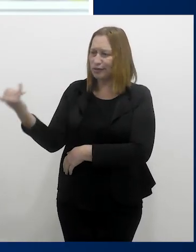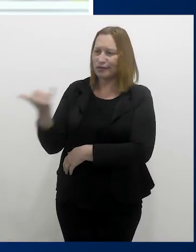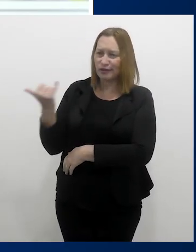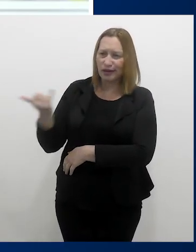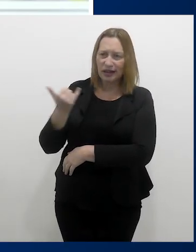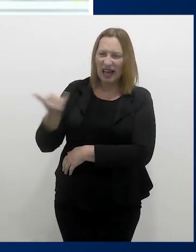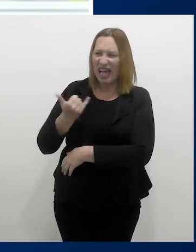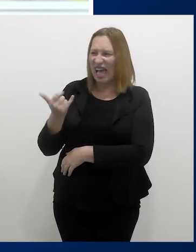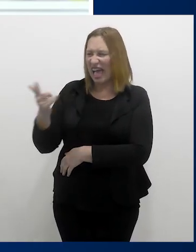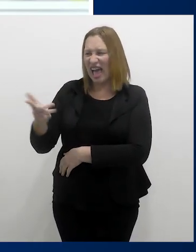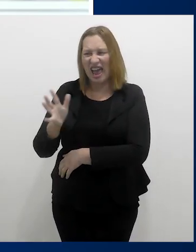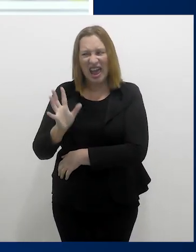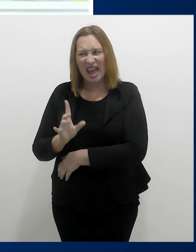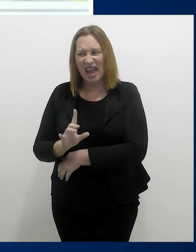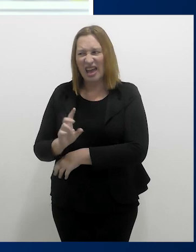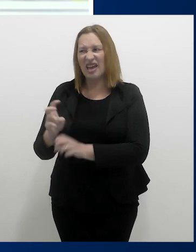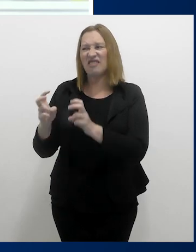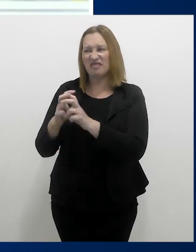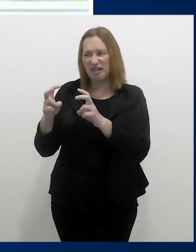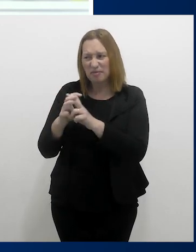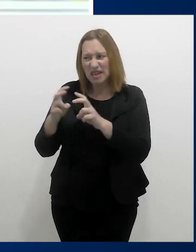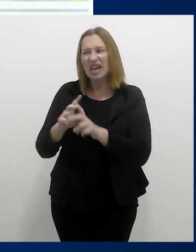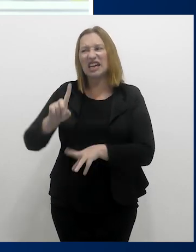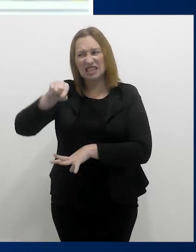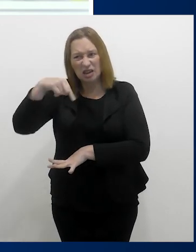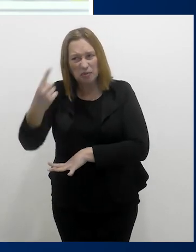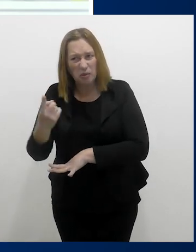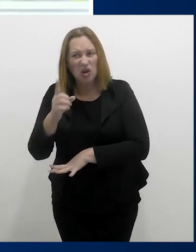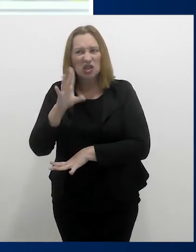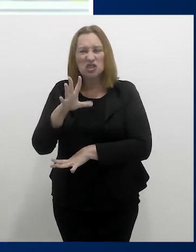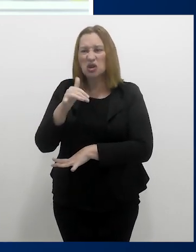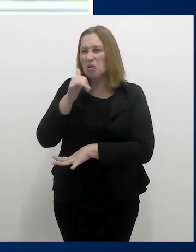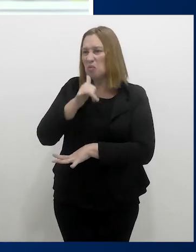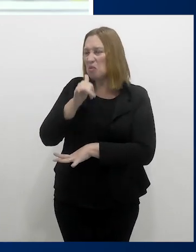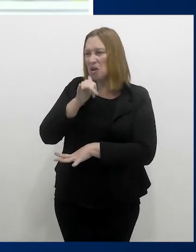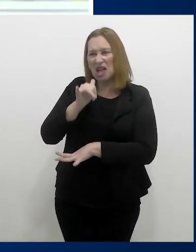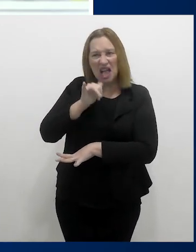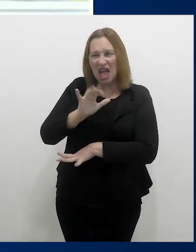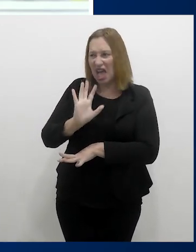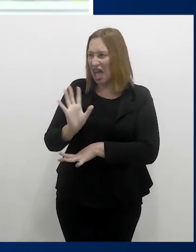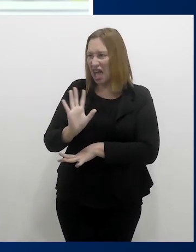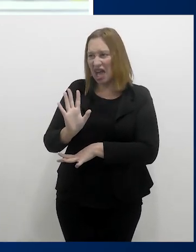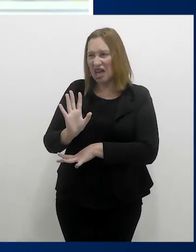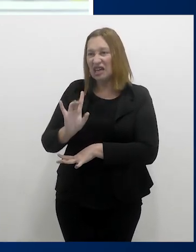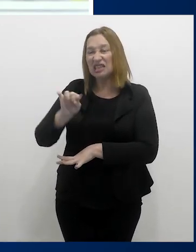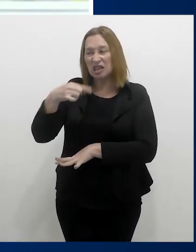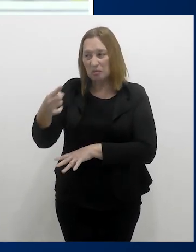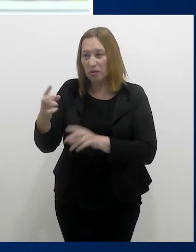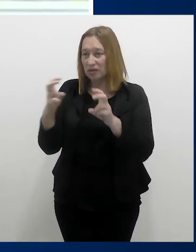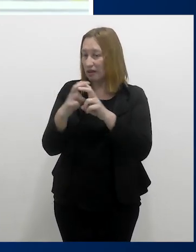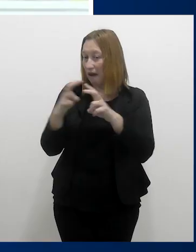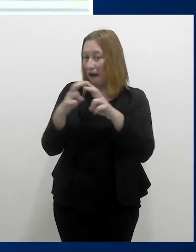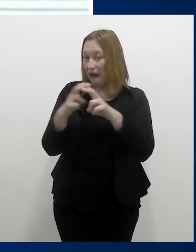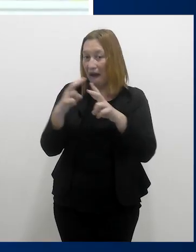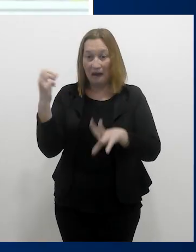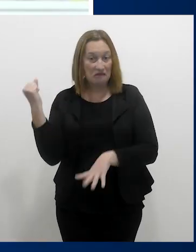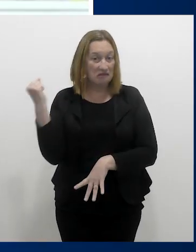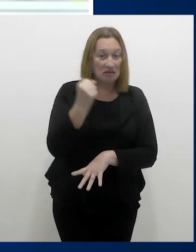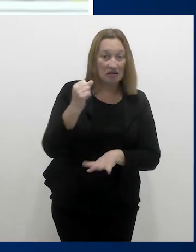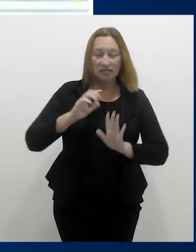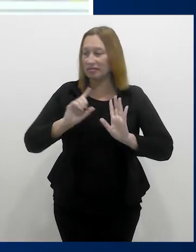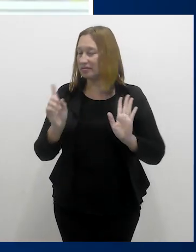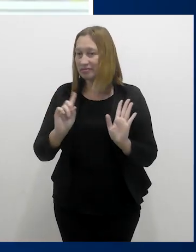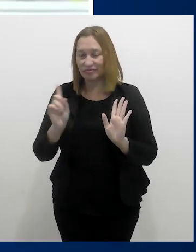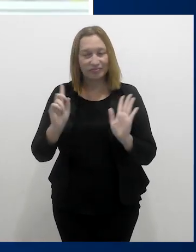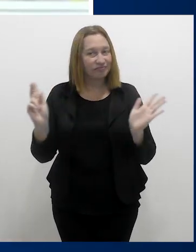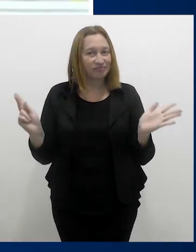vai durar, todo mundo vai brigar, são só mulheres fortes, imagina, você daqui a pouco vocês já estão se matando". E